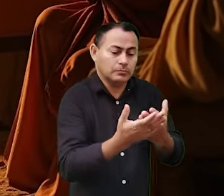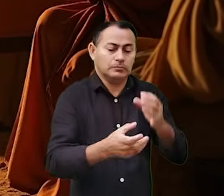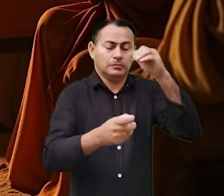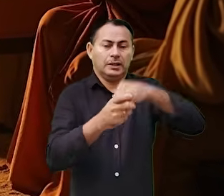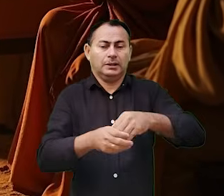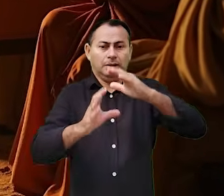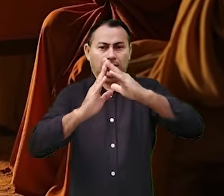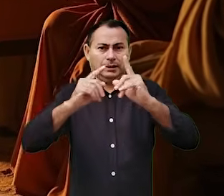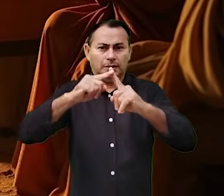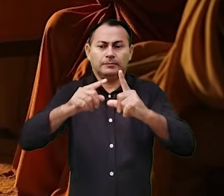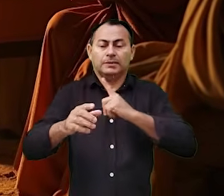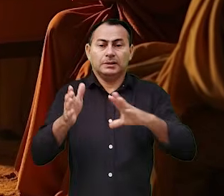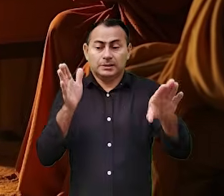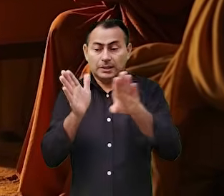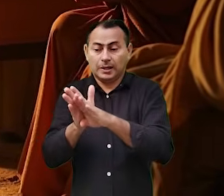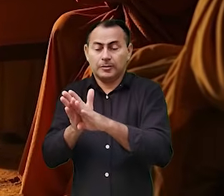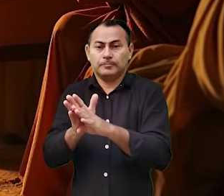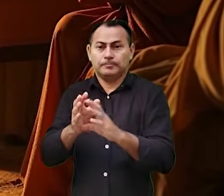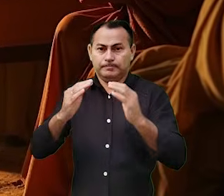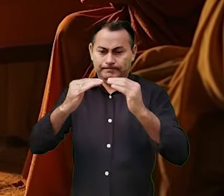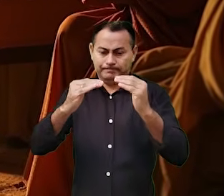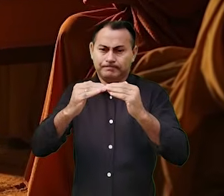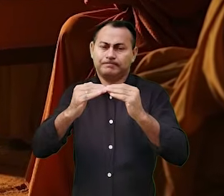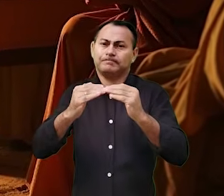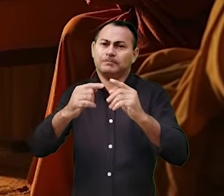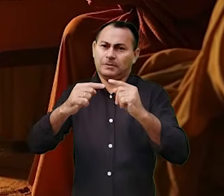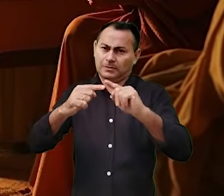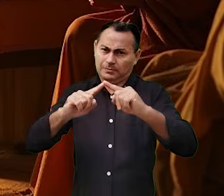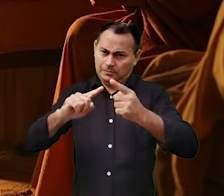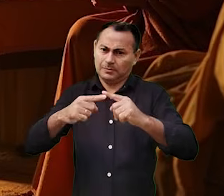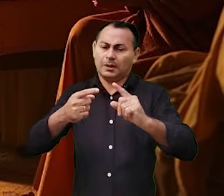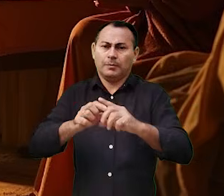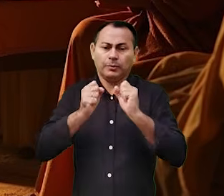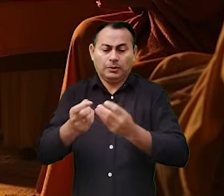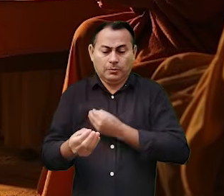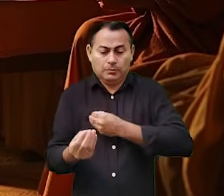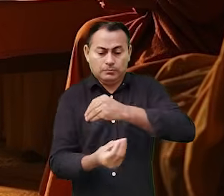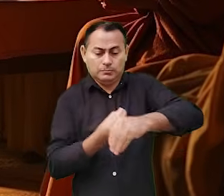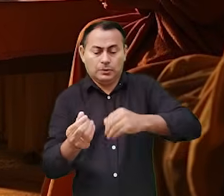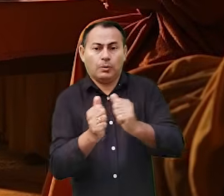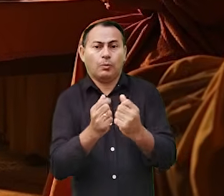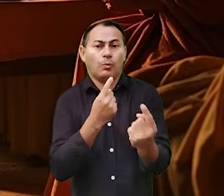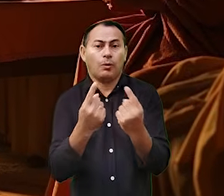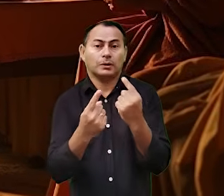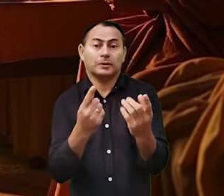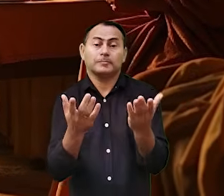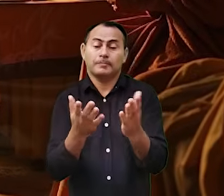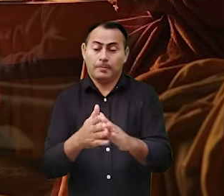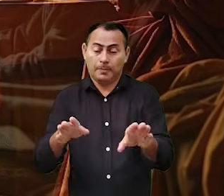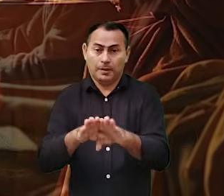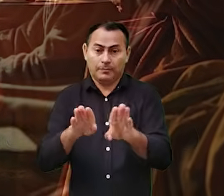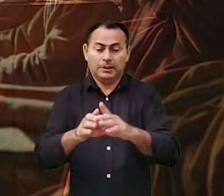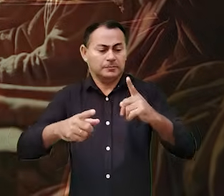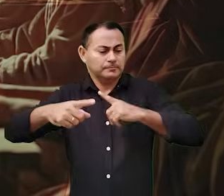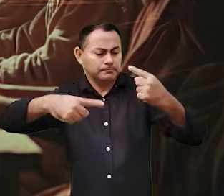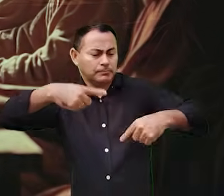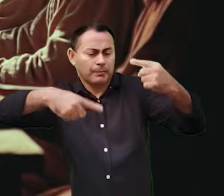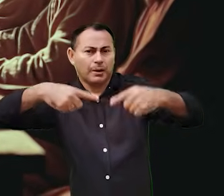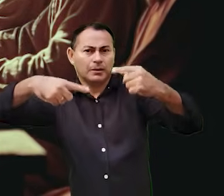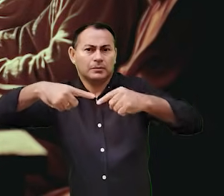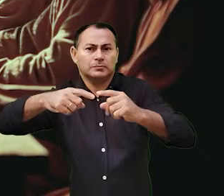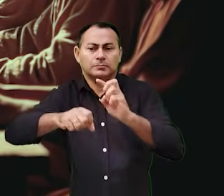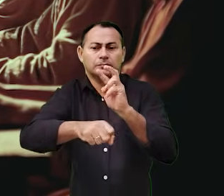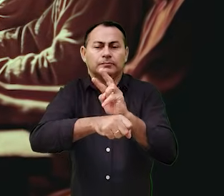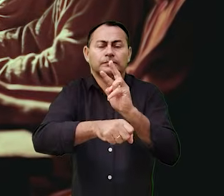igreja. Eles tinham que chegar a um consenso para poderem conviver uns com os outros. Também havia